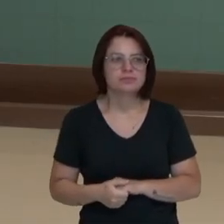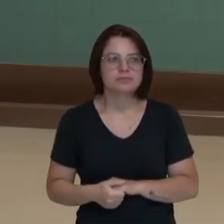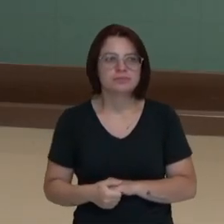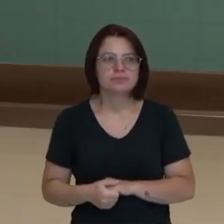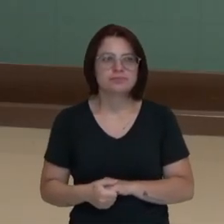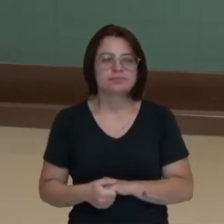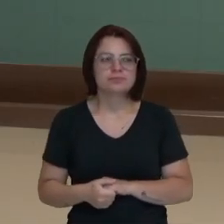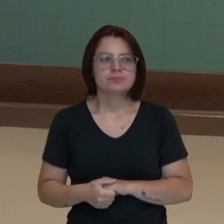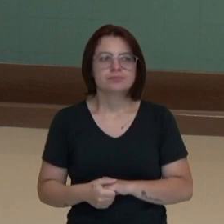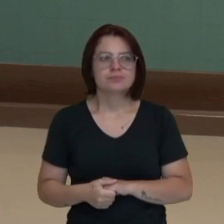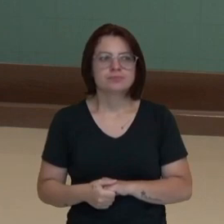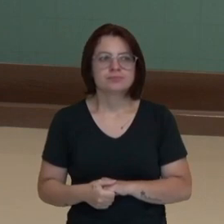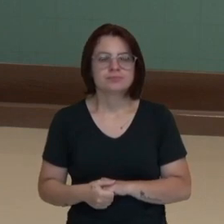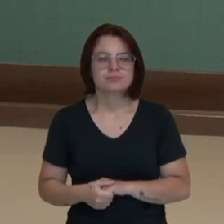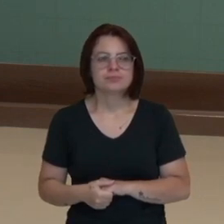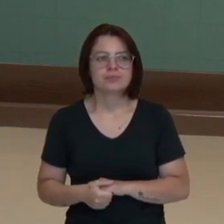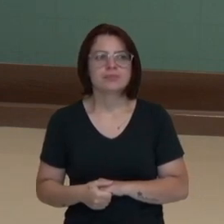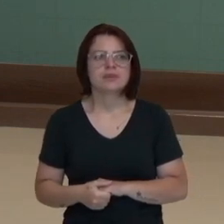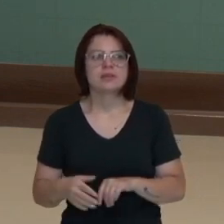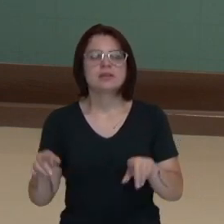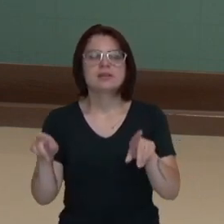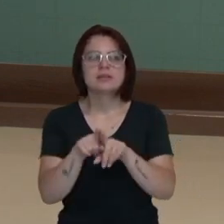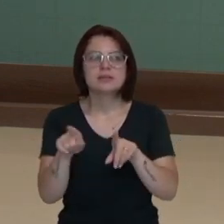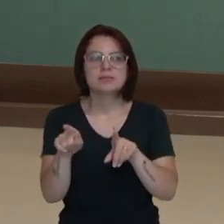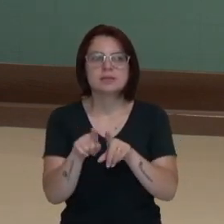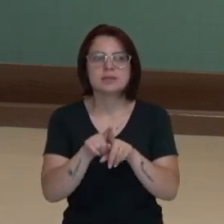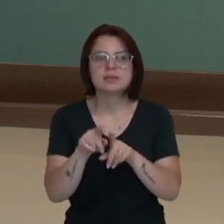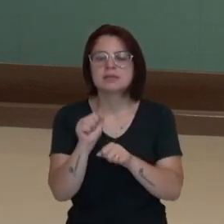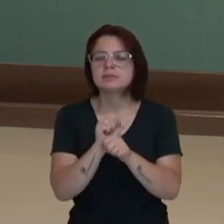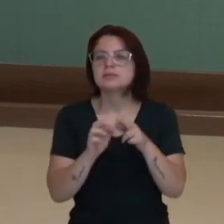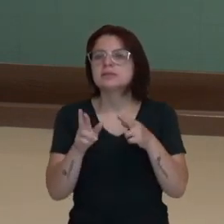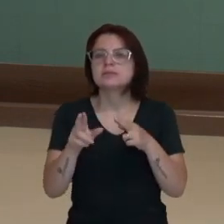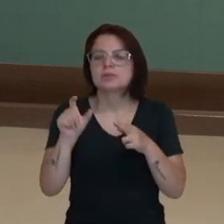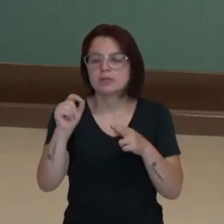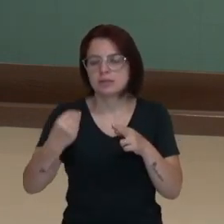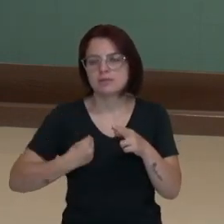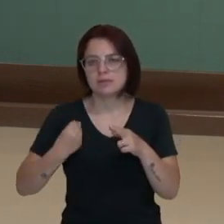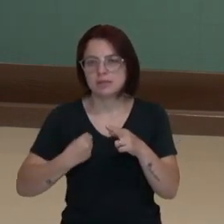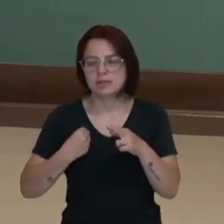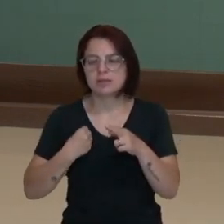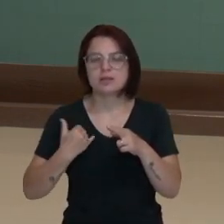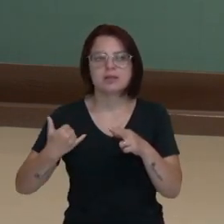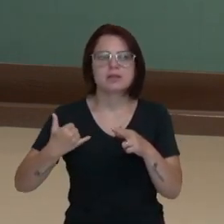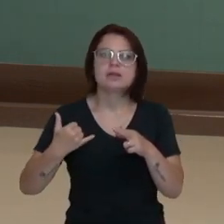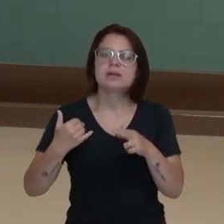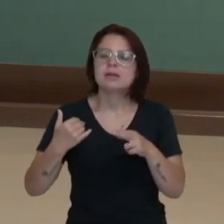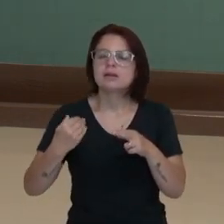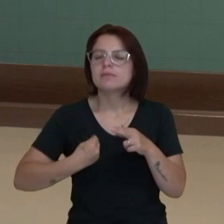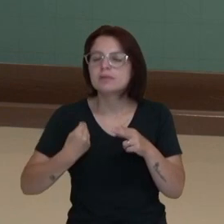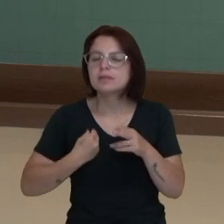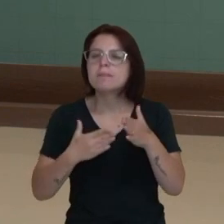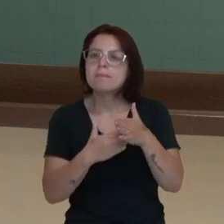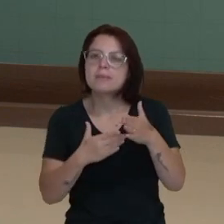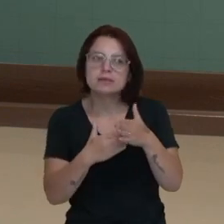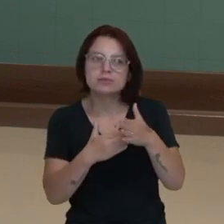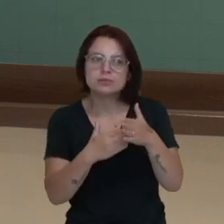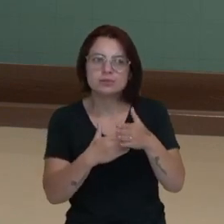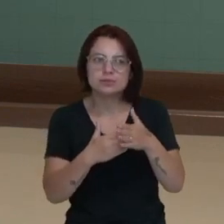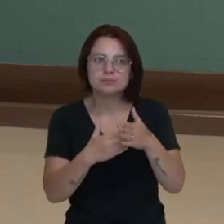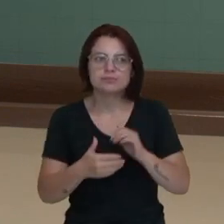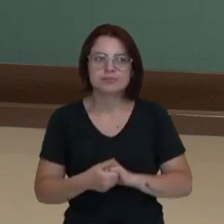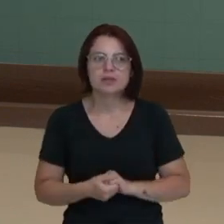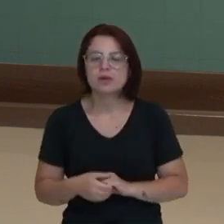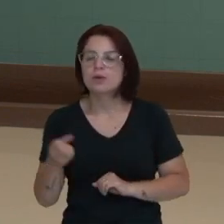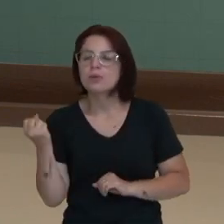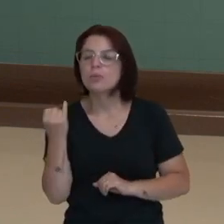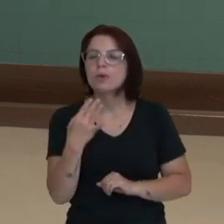de 2,1 filhos por mulher, e a expectativa de vida, que é o tempo médio de vida da população, ou seja, qual é a